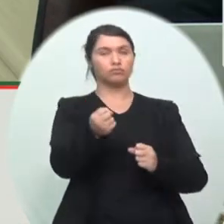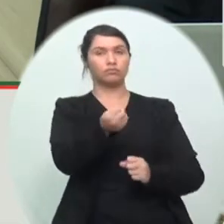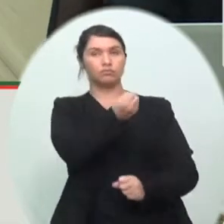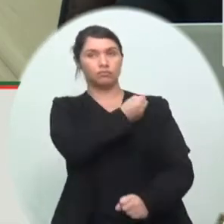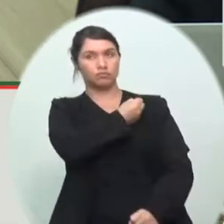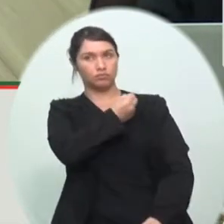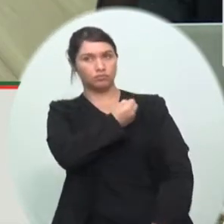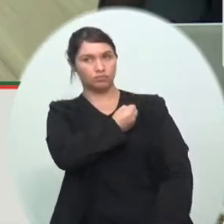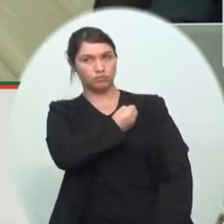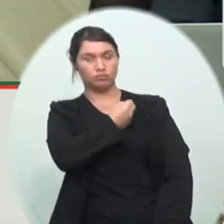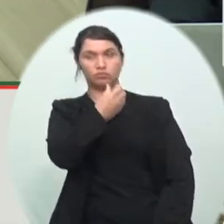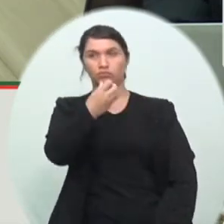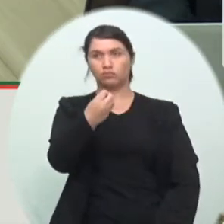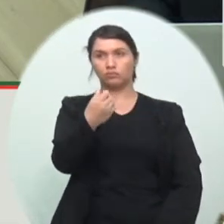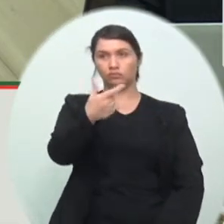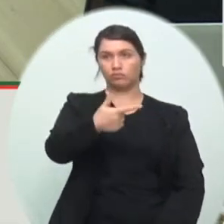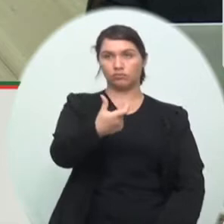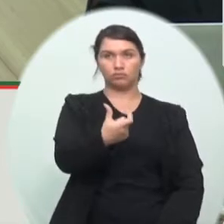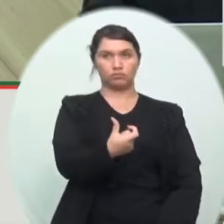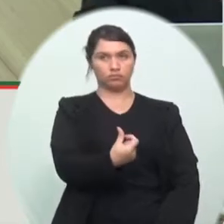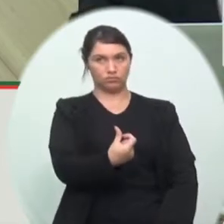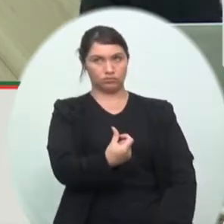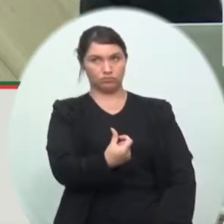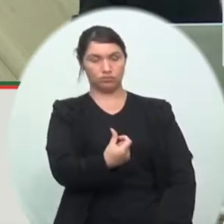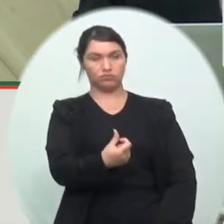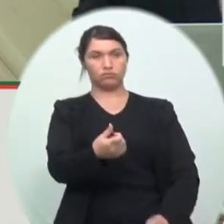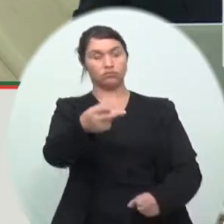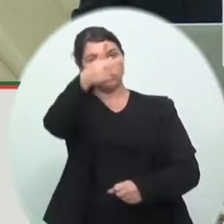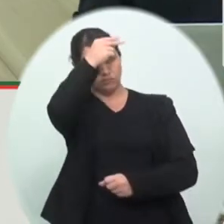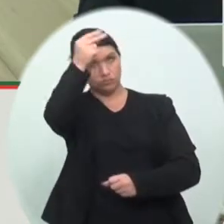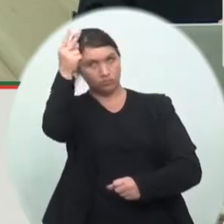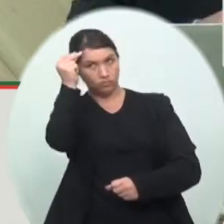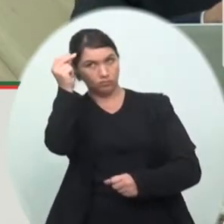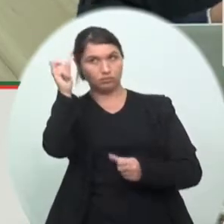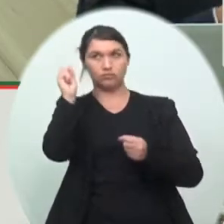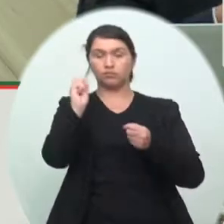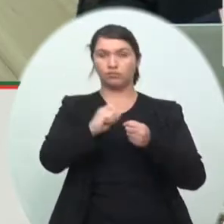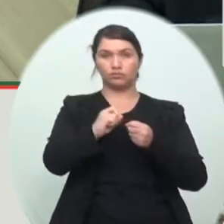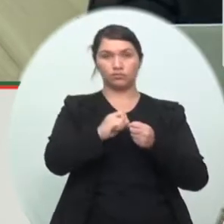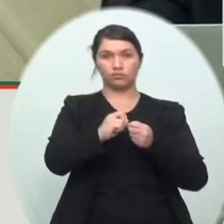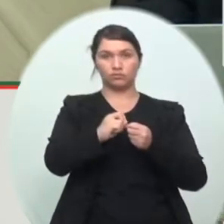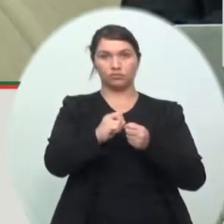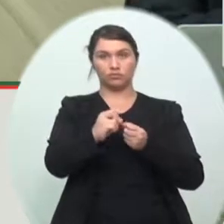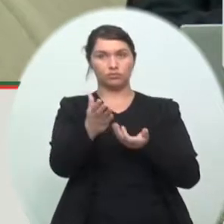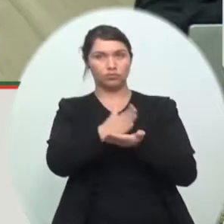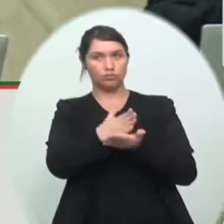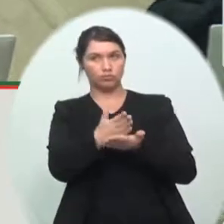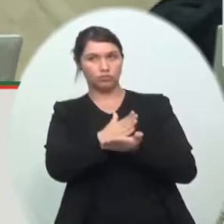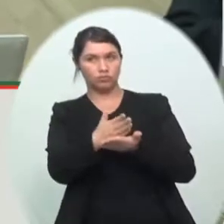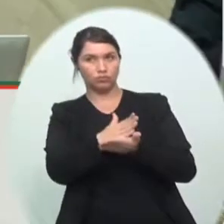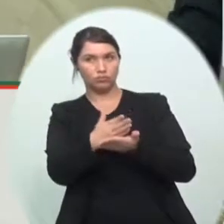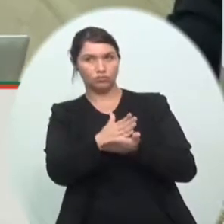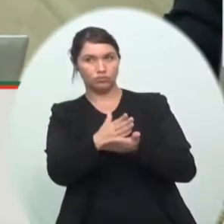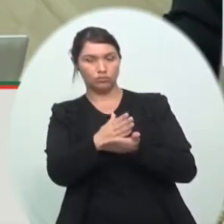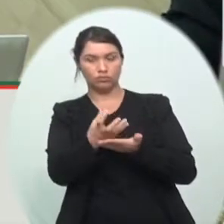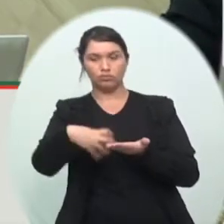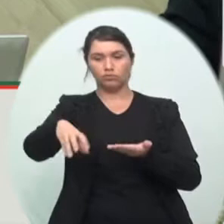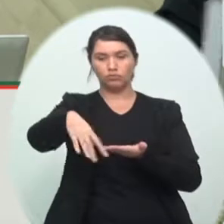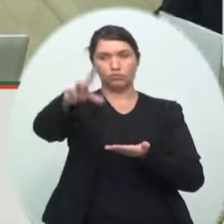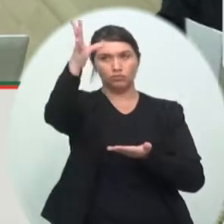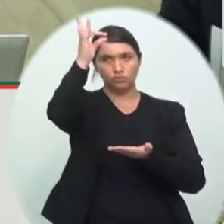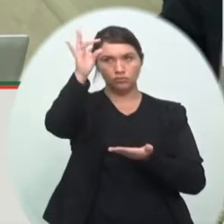PE 026/18, de autoria do Prefeito Municipal, que corrige o zoneamento das áreas que especifica e dá